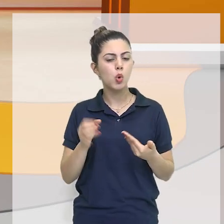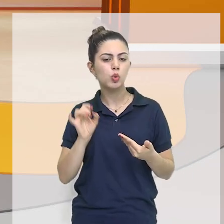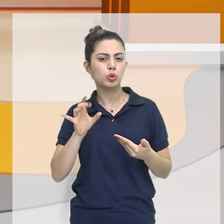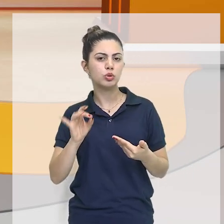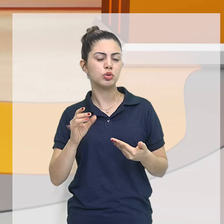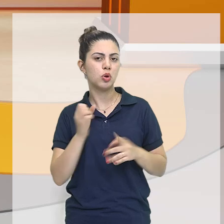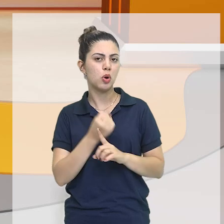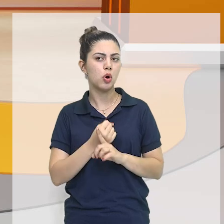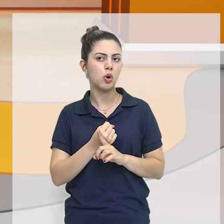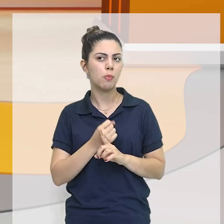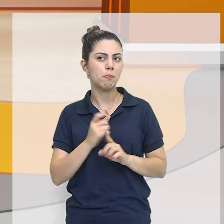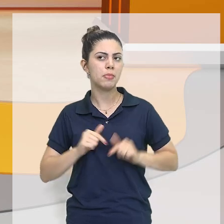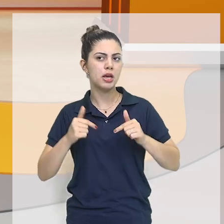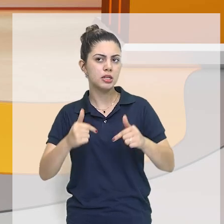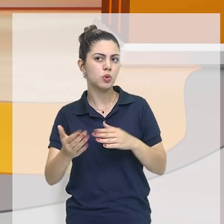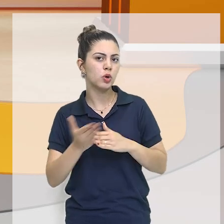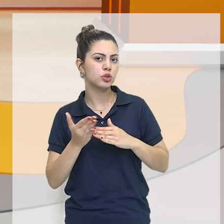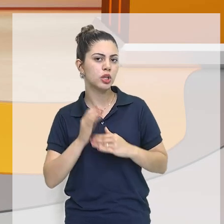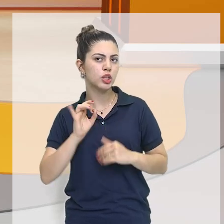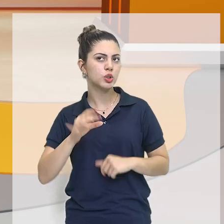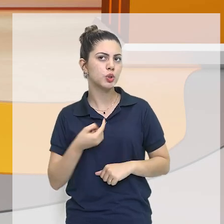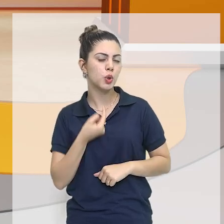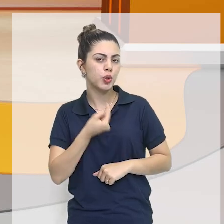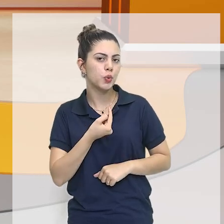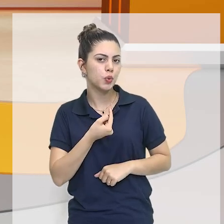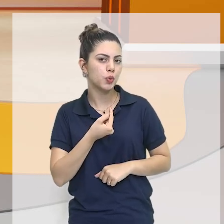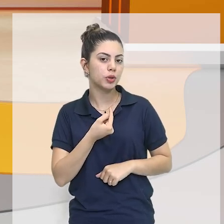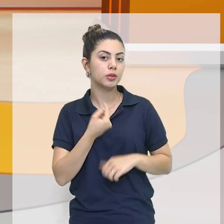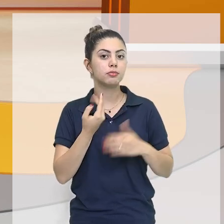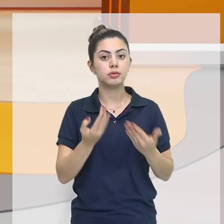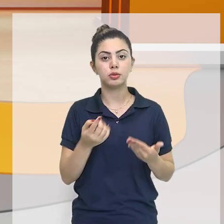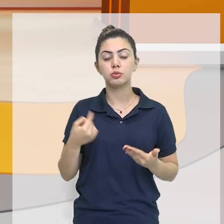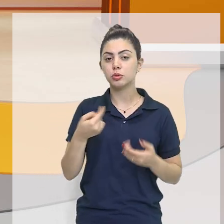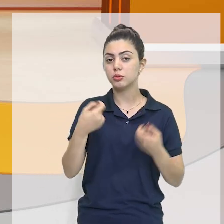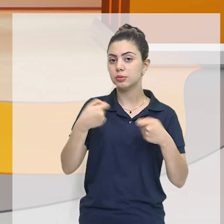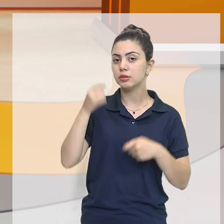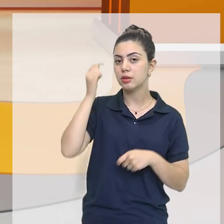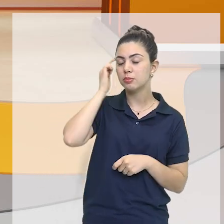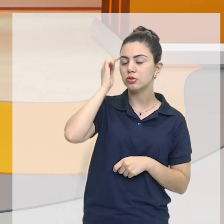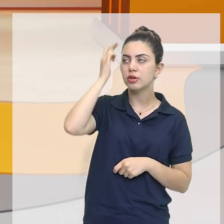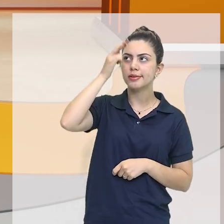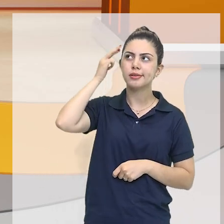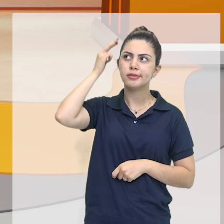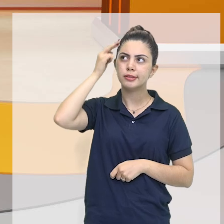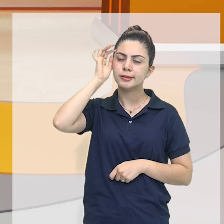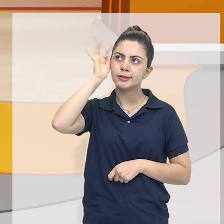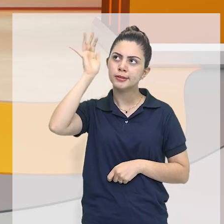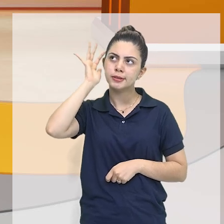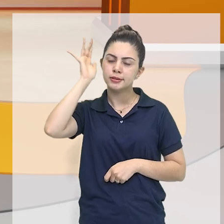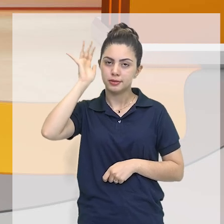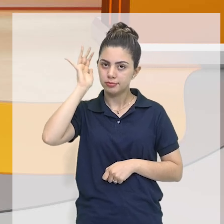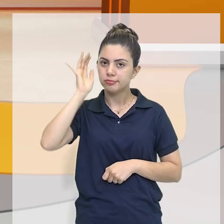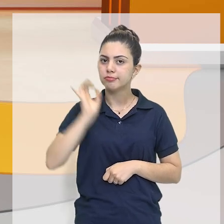Né? Então, o pensar eticamente é justamente, né, essa